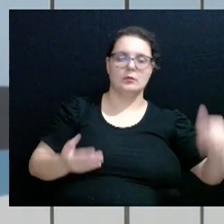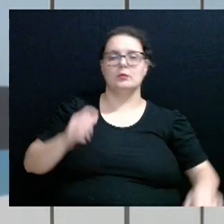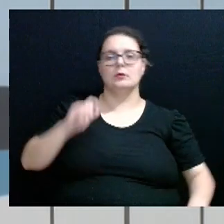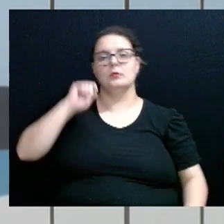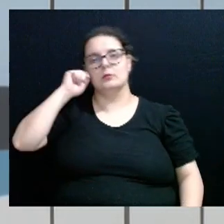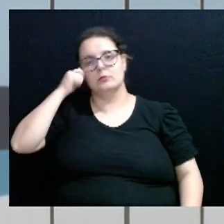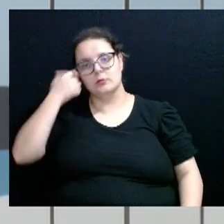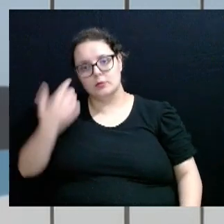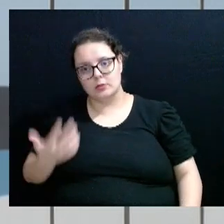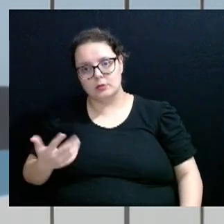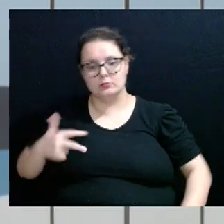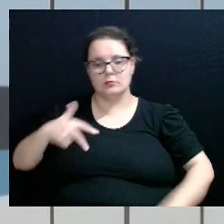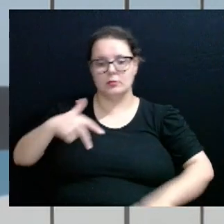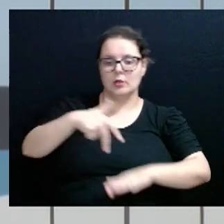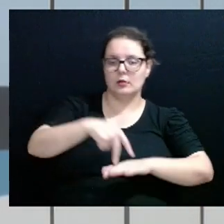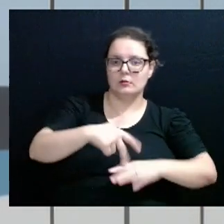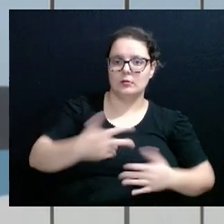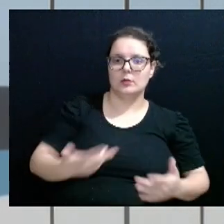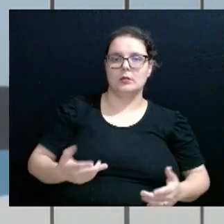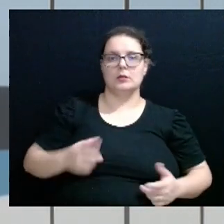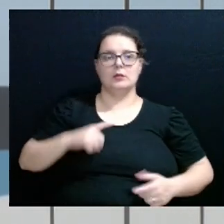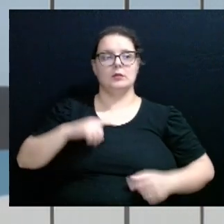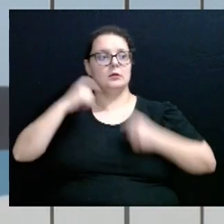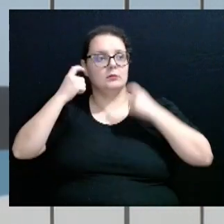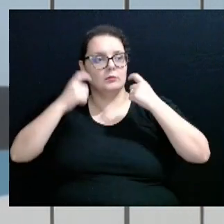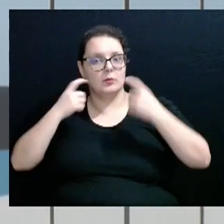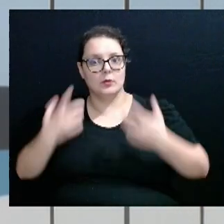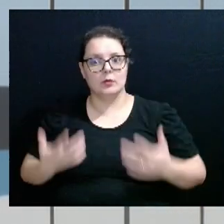uma preocupação em destacar